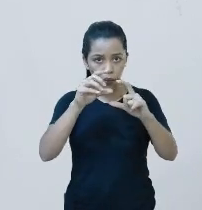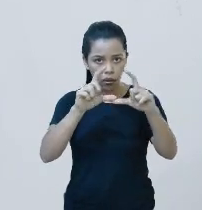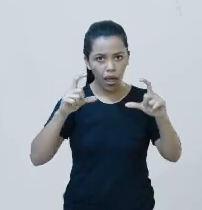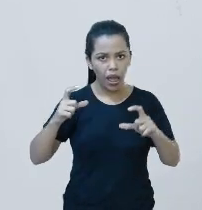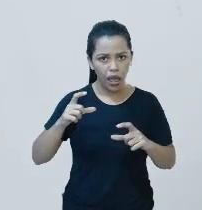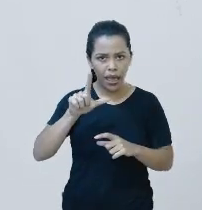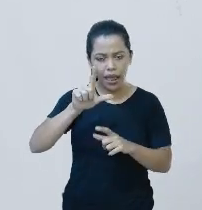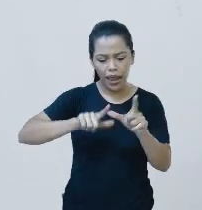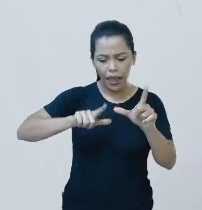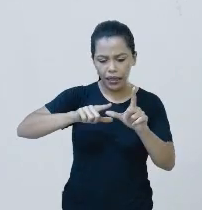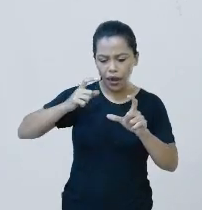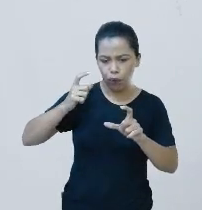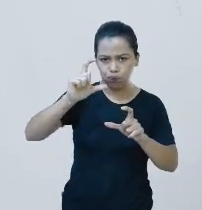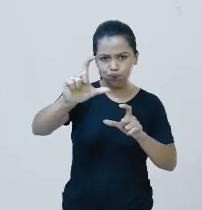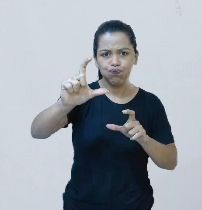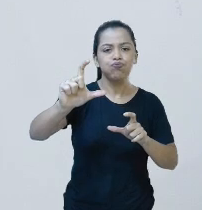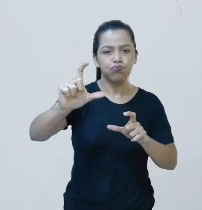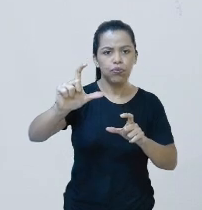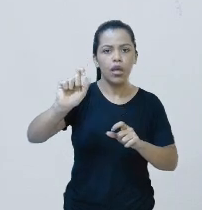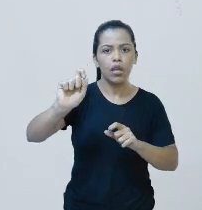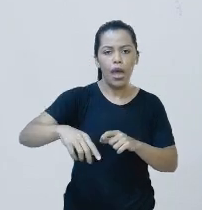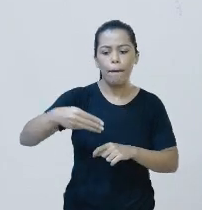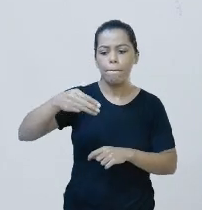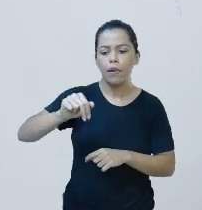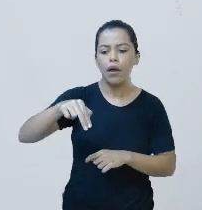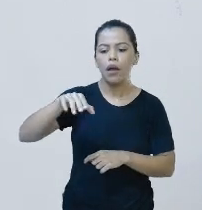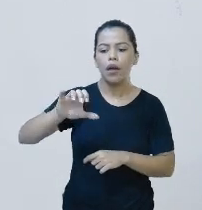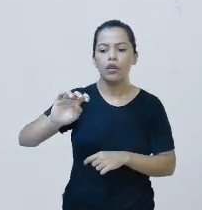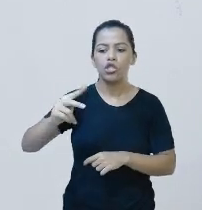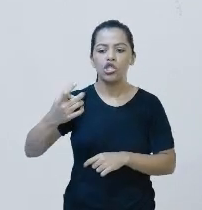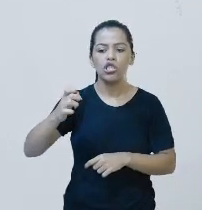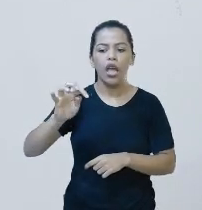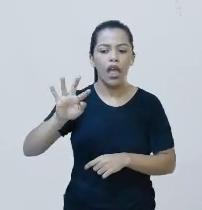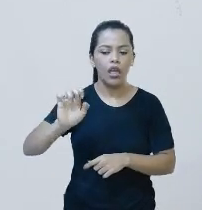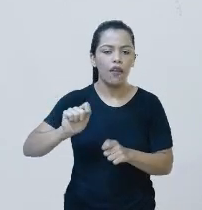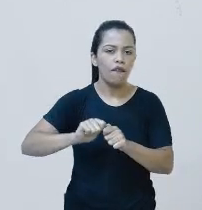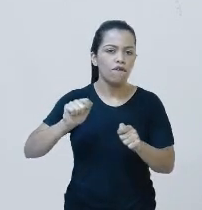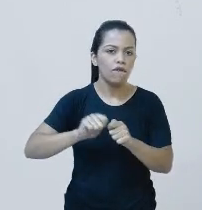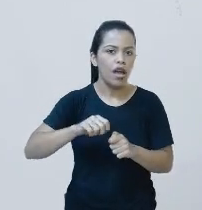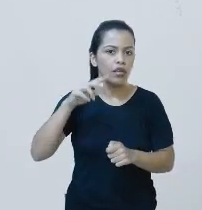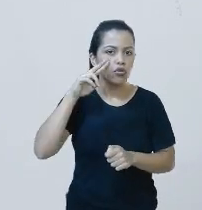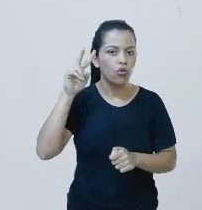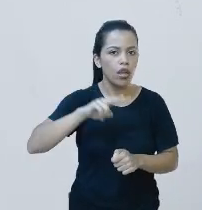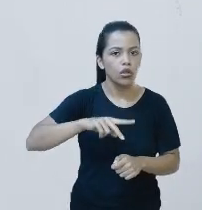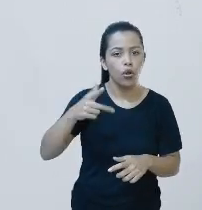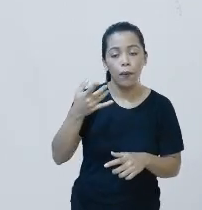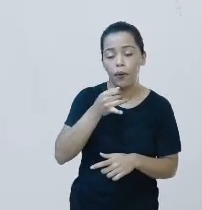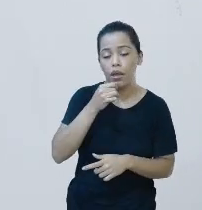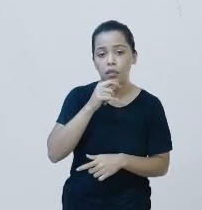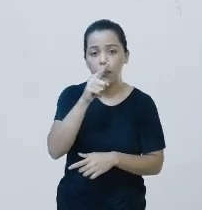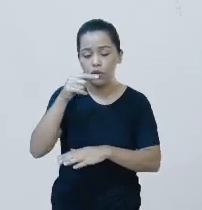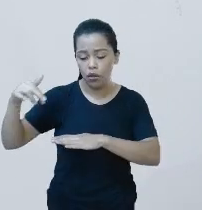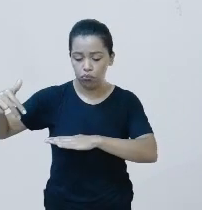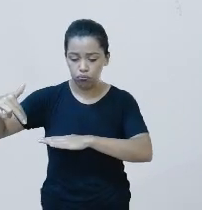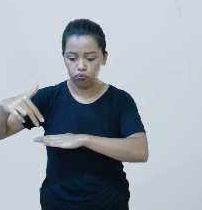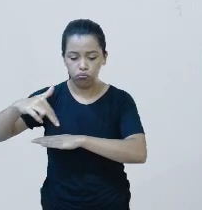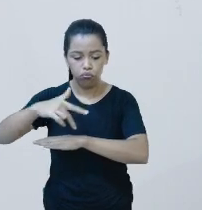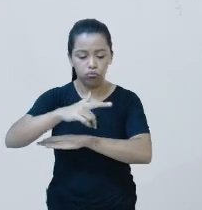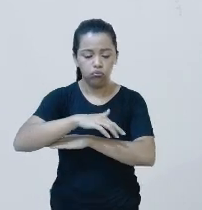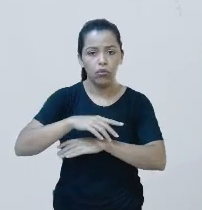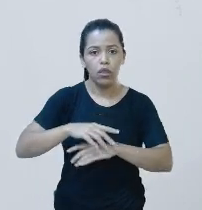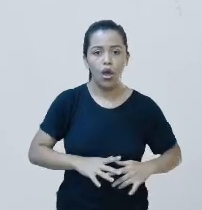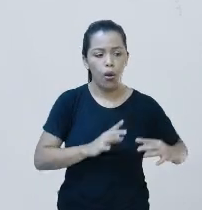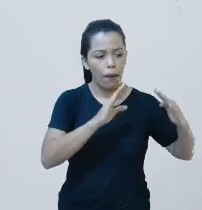grandes, mais destacadas, que é a manchete. É o que vai fazer o leitor se interessar. Se está passando numa banca de jornal, mesmo estando